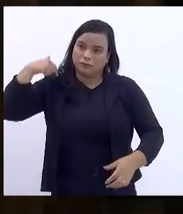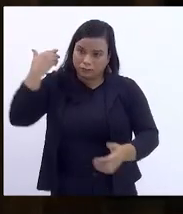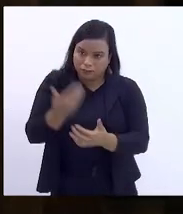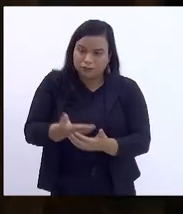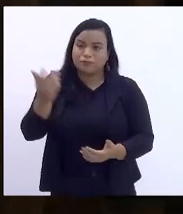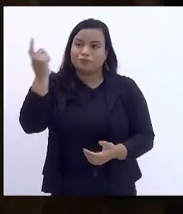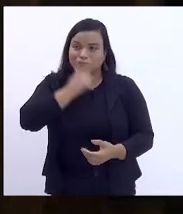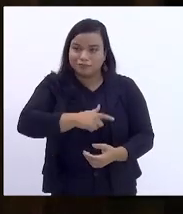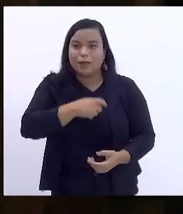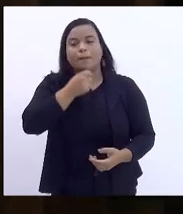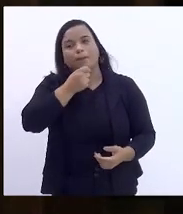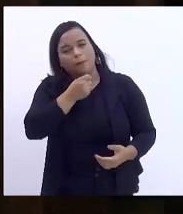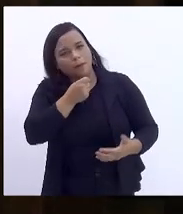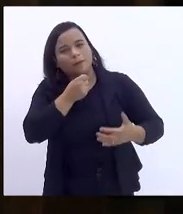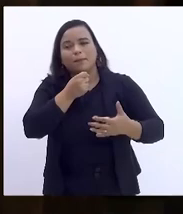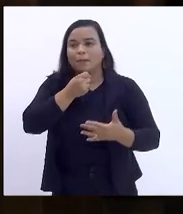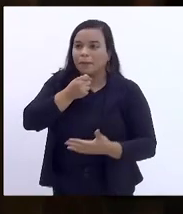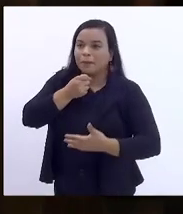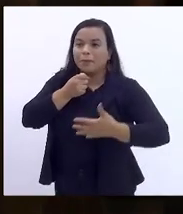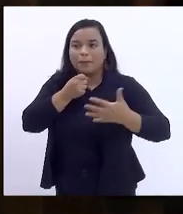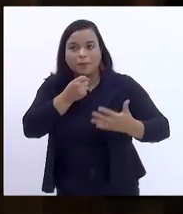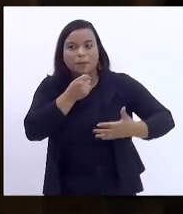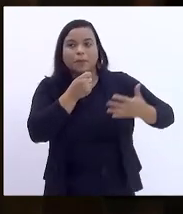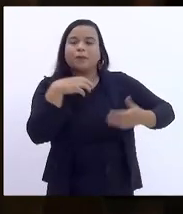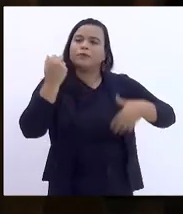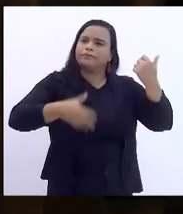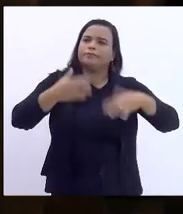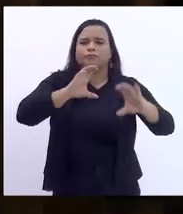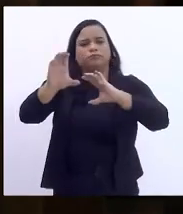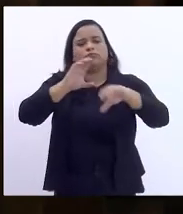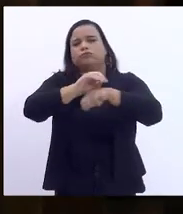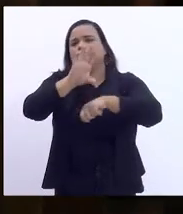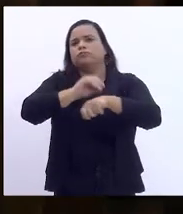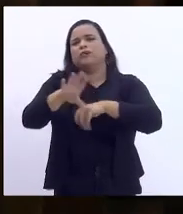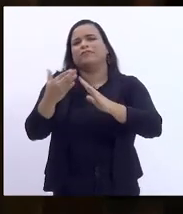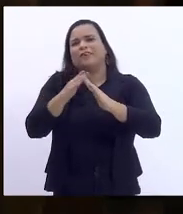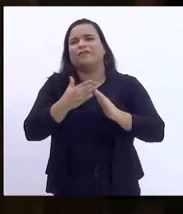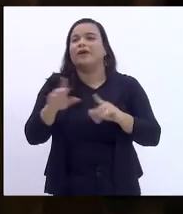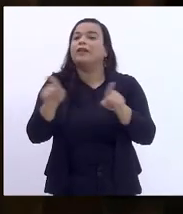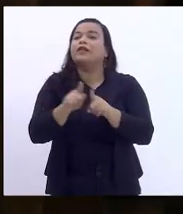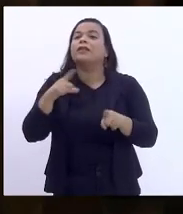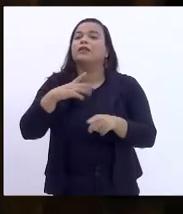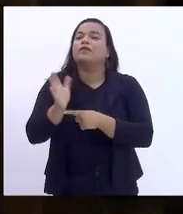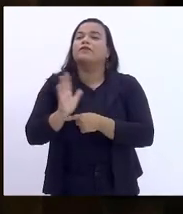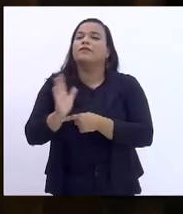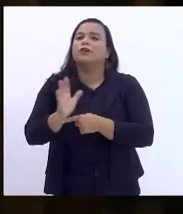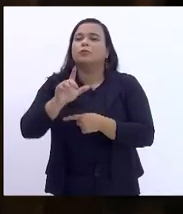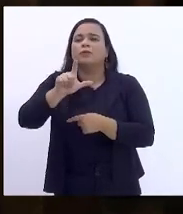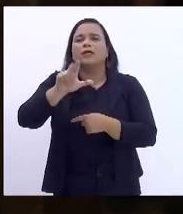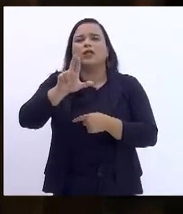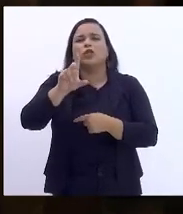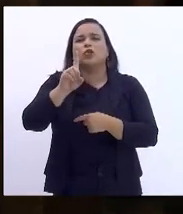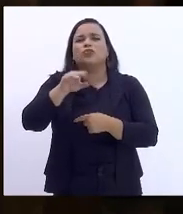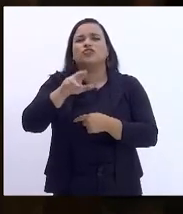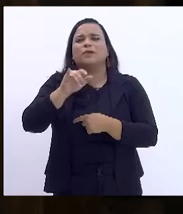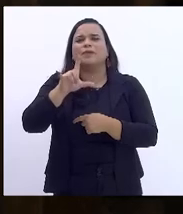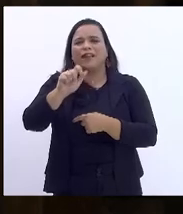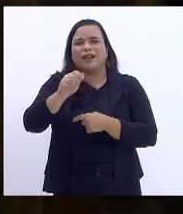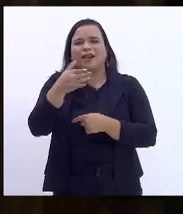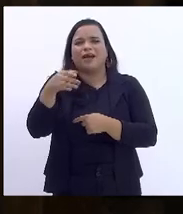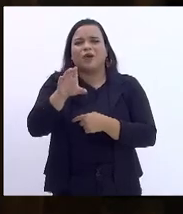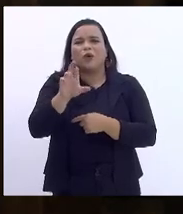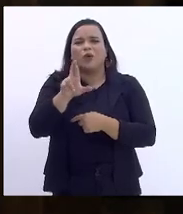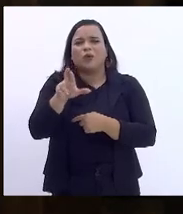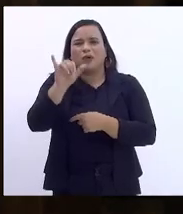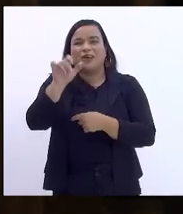alto-falante lá é levando comunicação a favela né Aí tem o filme também da Ludmila Curi que fala de um grande